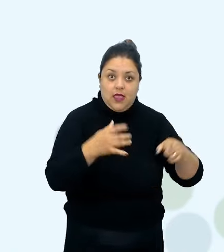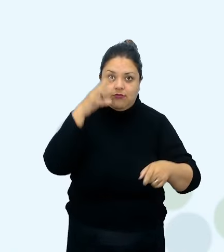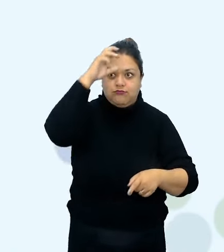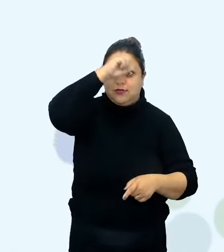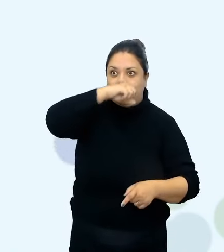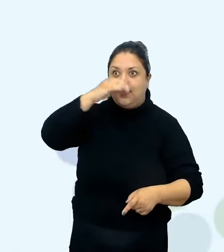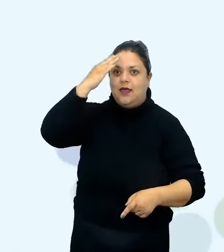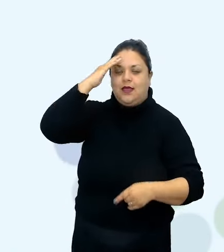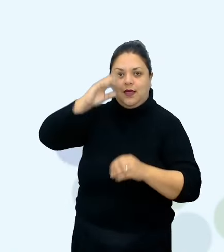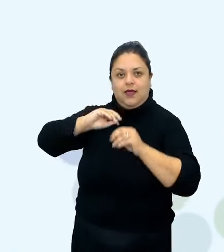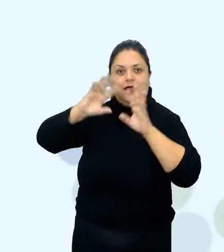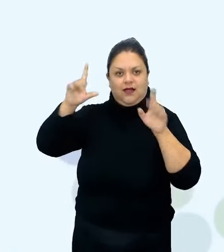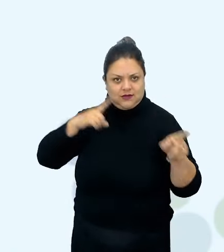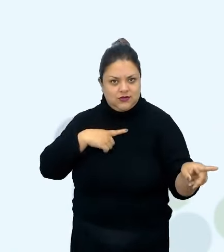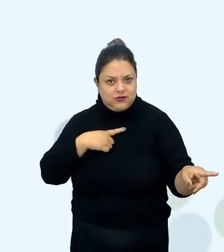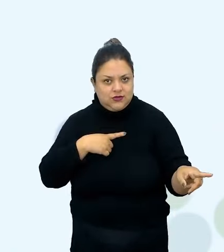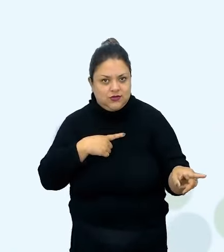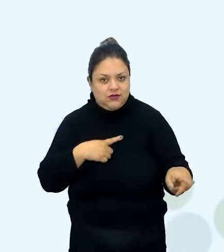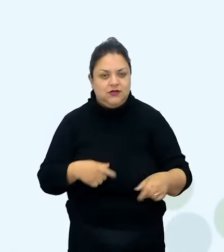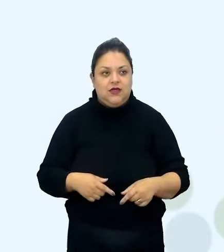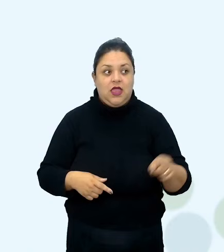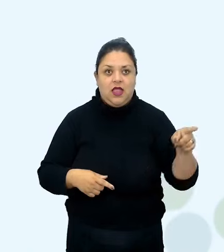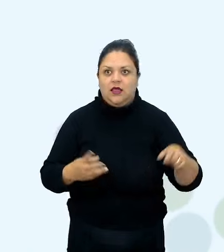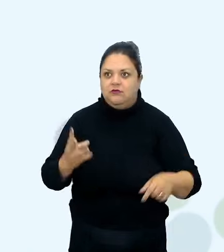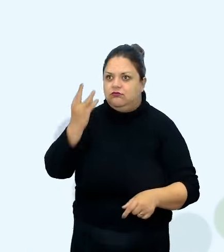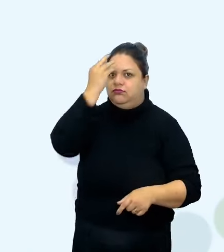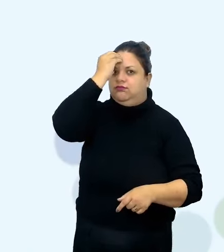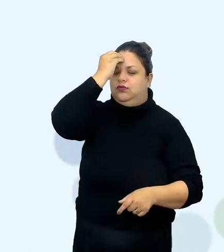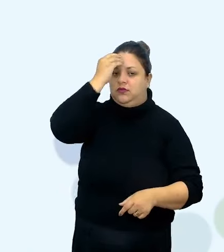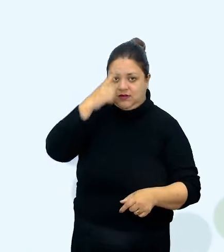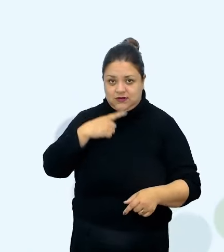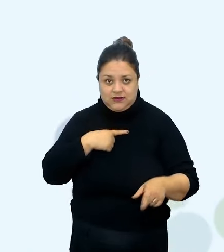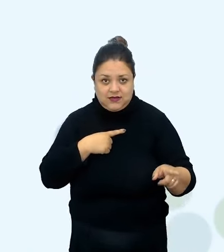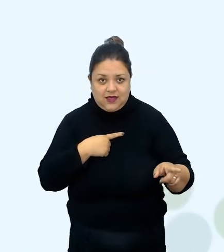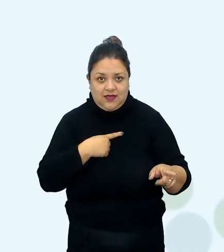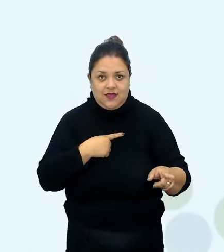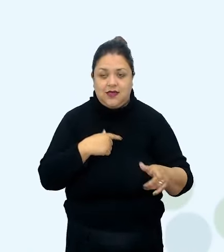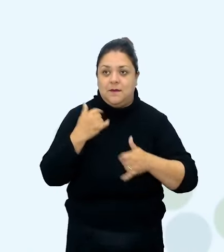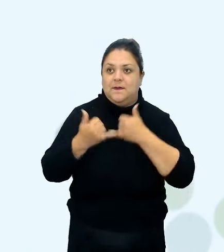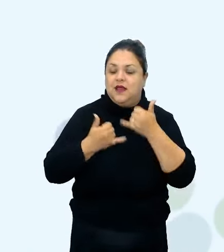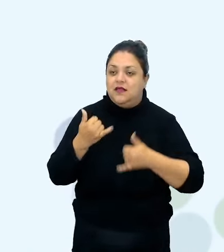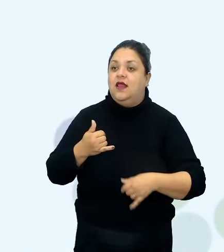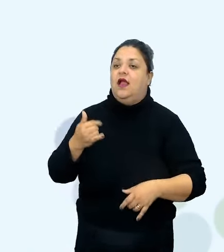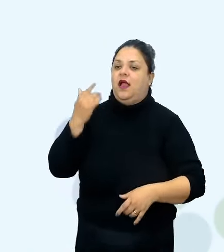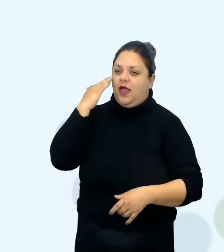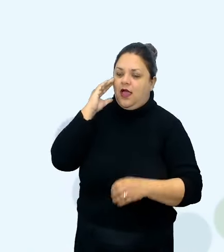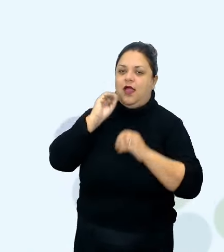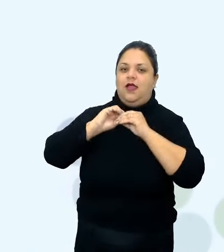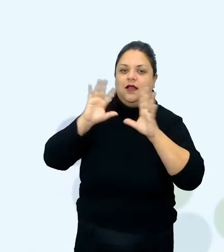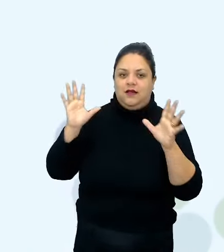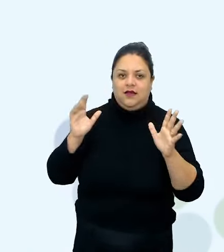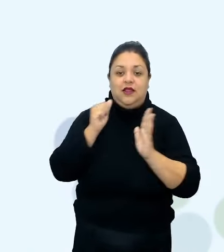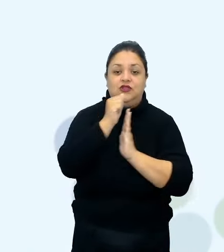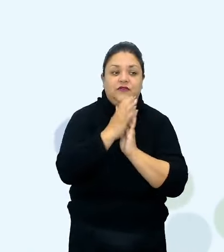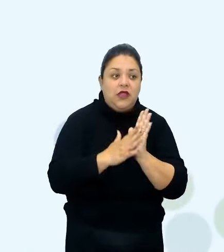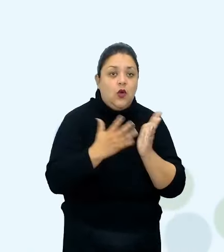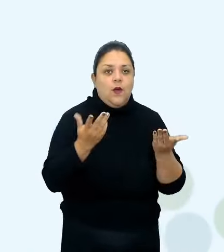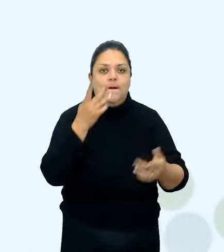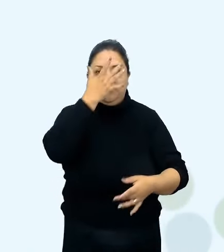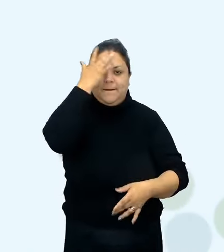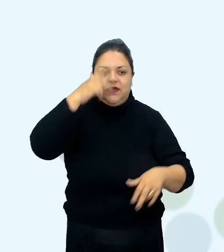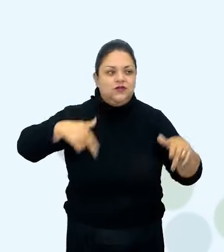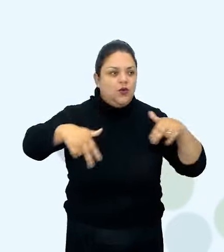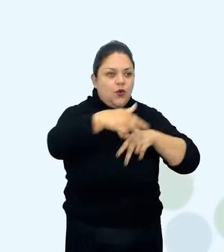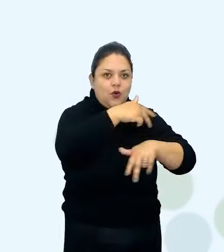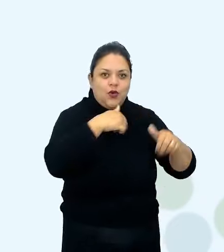esse entorno dele, né, como que ele memoriza, né, a brincadeira, ou atividade, ou as pessoas, ou se tem